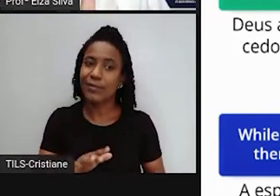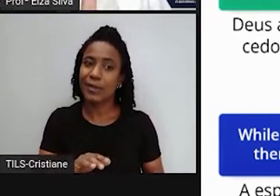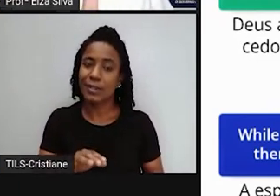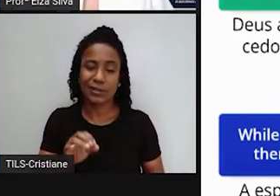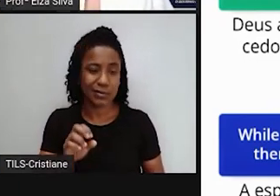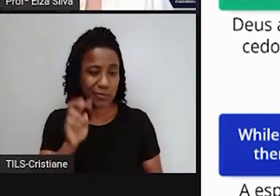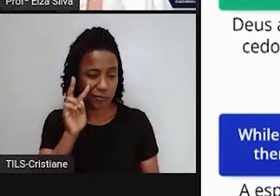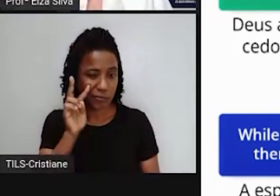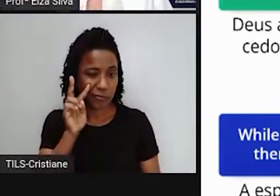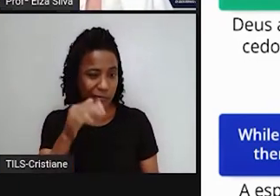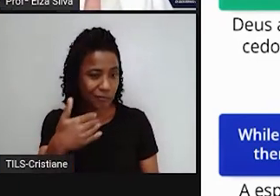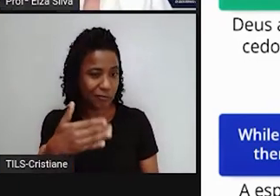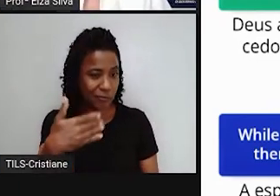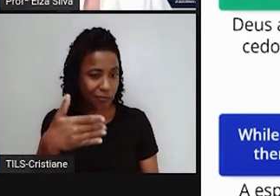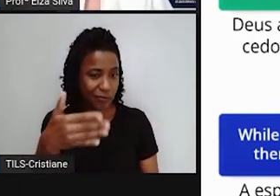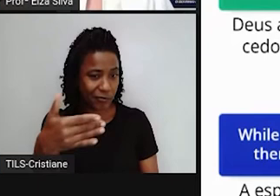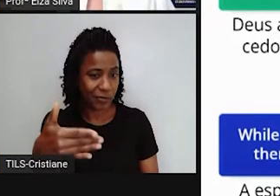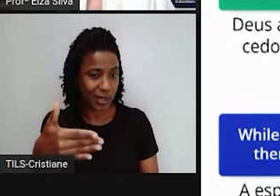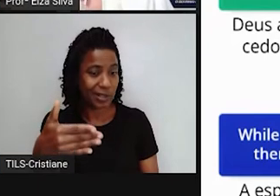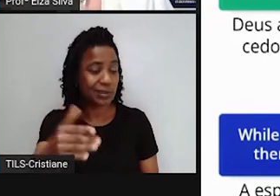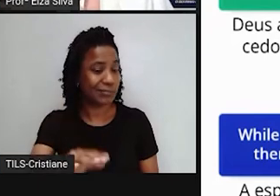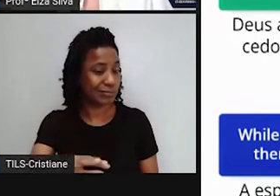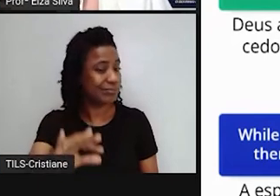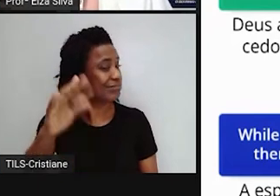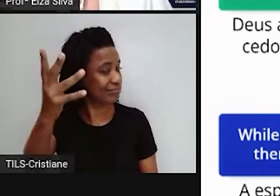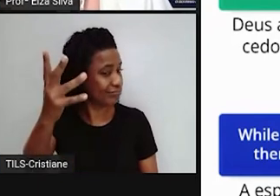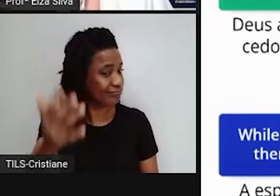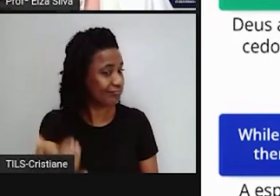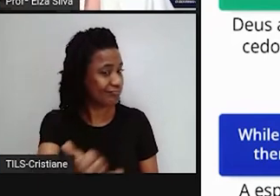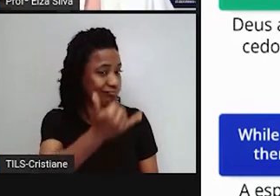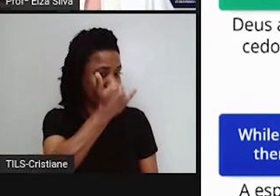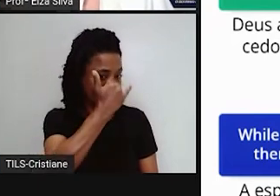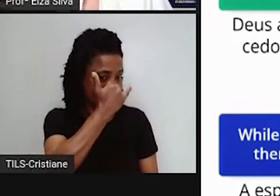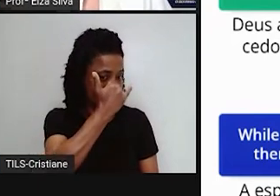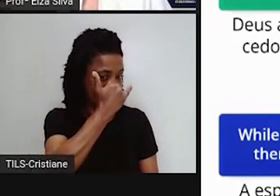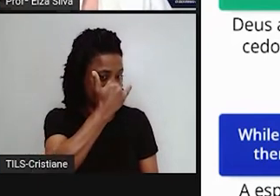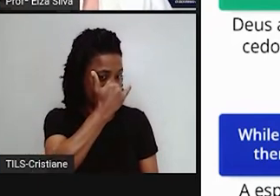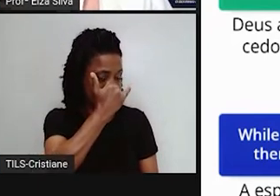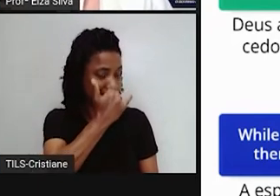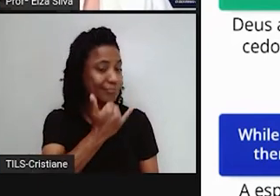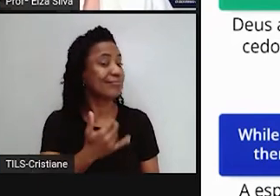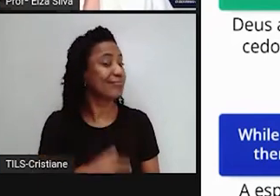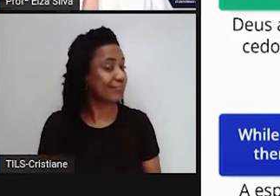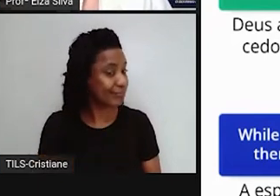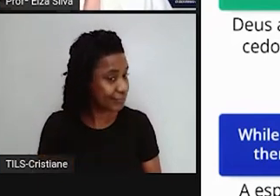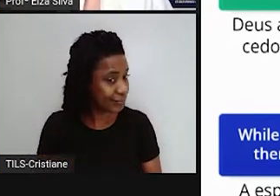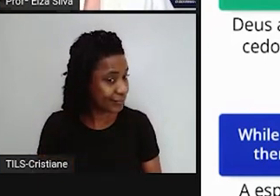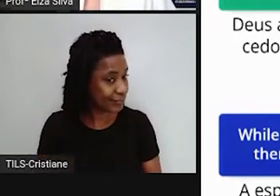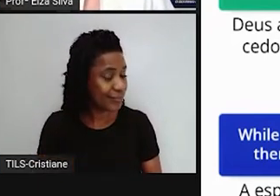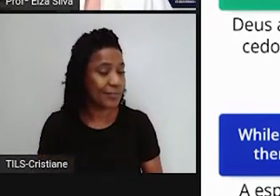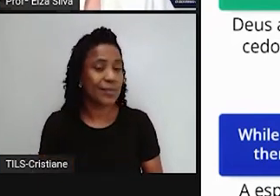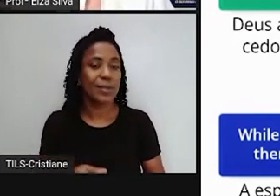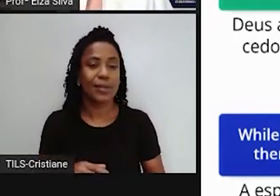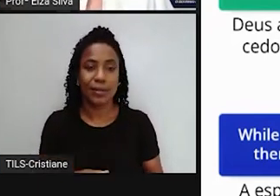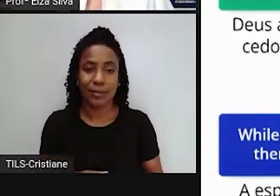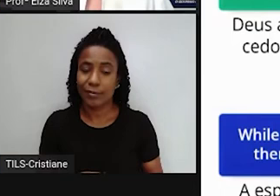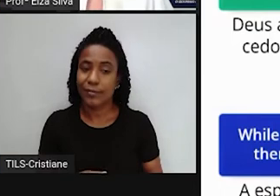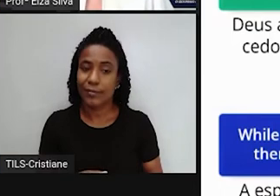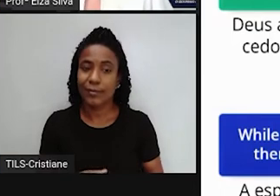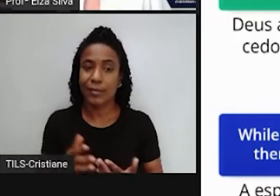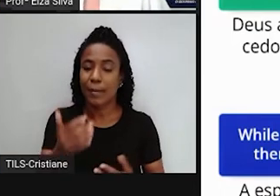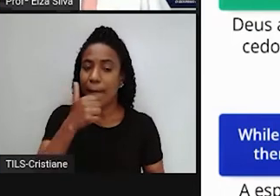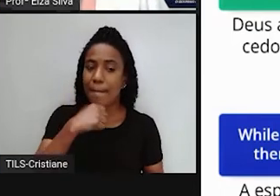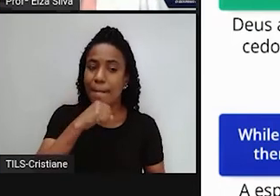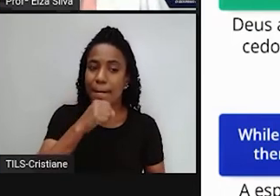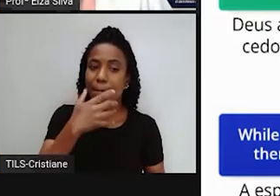prevê que algo que não é bom pode acontecer com você, então por que arriscar? Por exemplo, os nossos pais não gostam que a gente